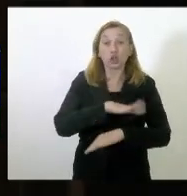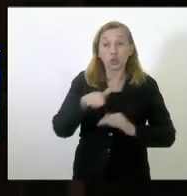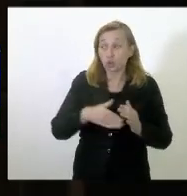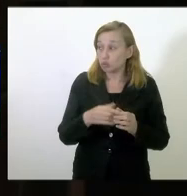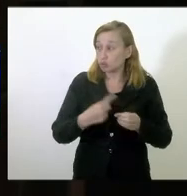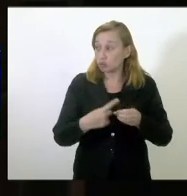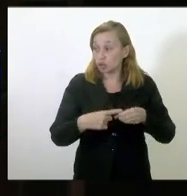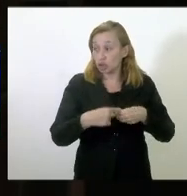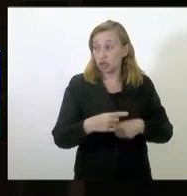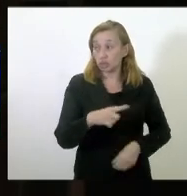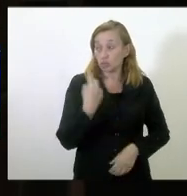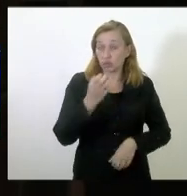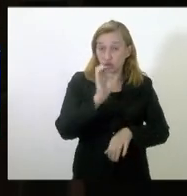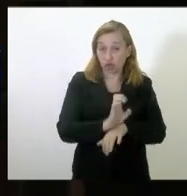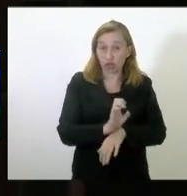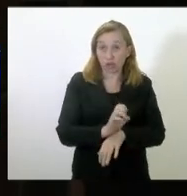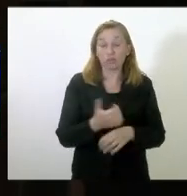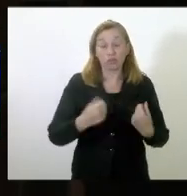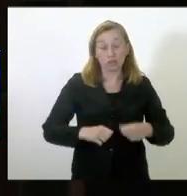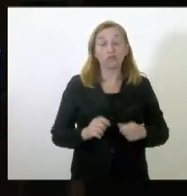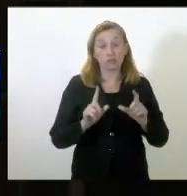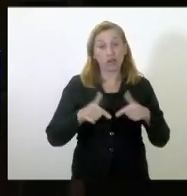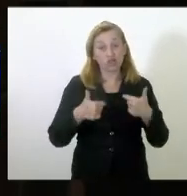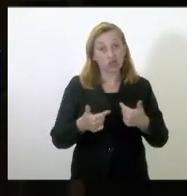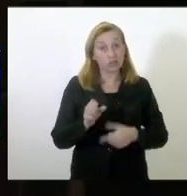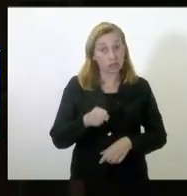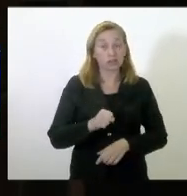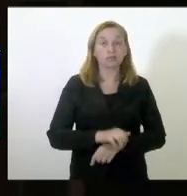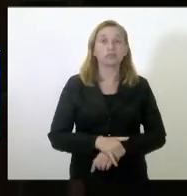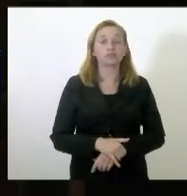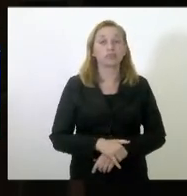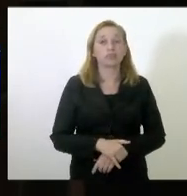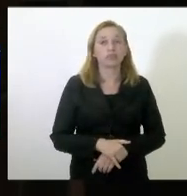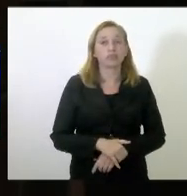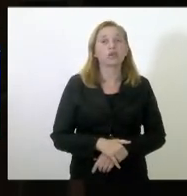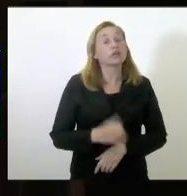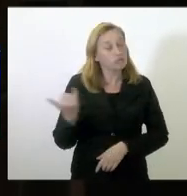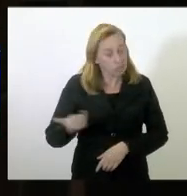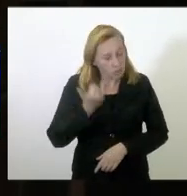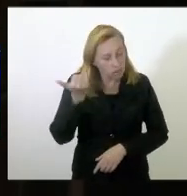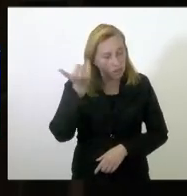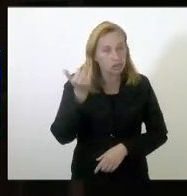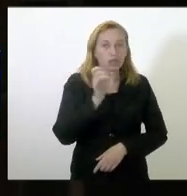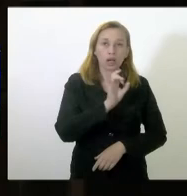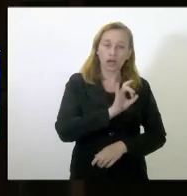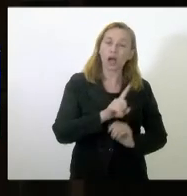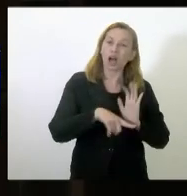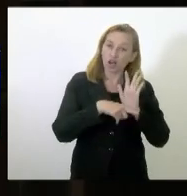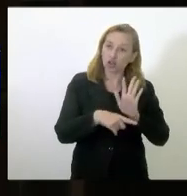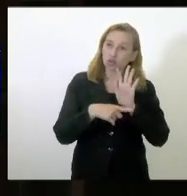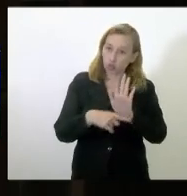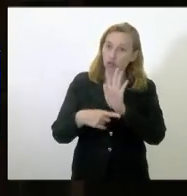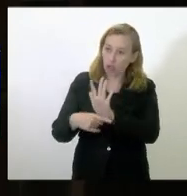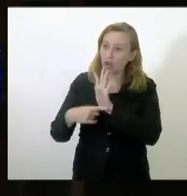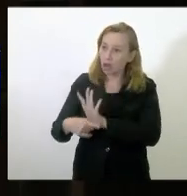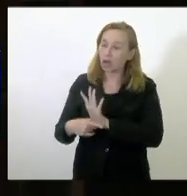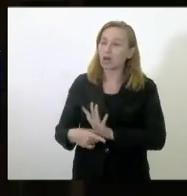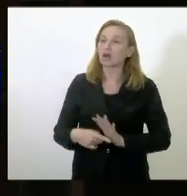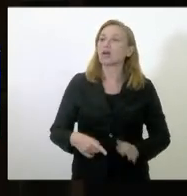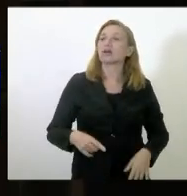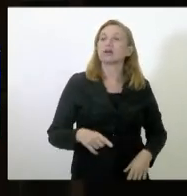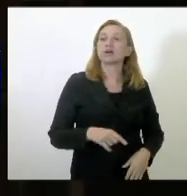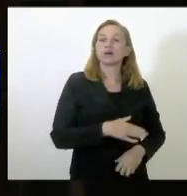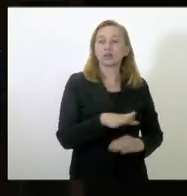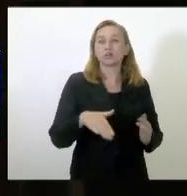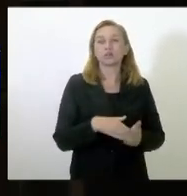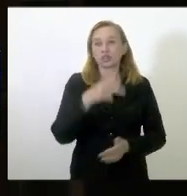Estado. Então a gente vai ter que fazer alguma coisa mesmo. É muito importante cada ajuda que a gente possa aqui do Parlamento dar a essas